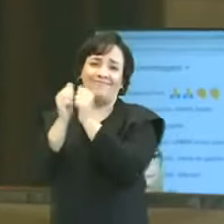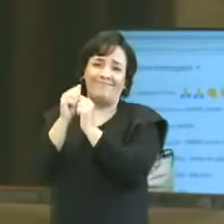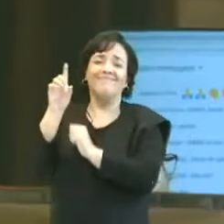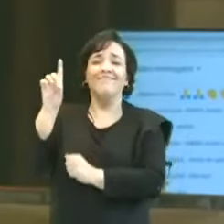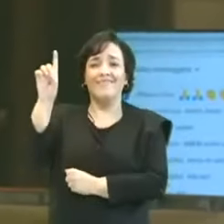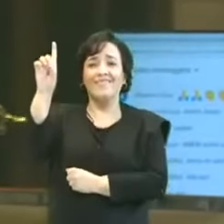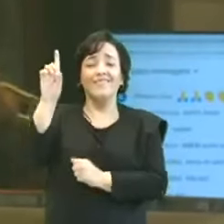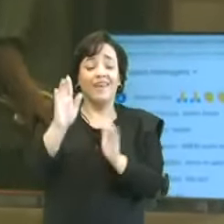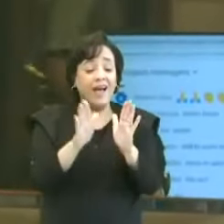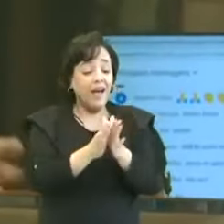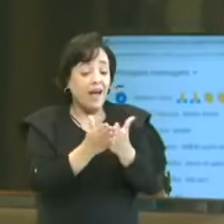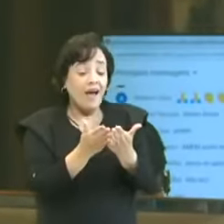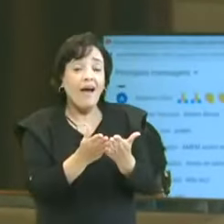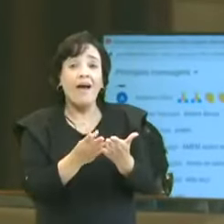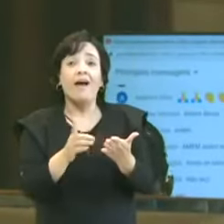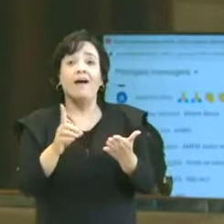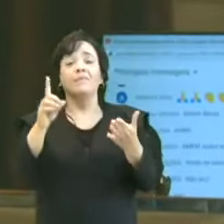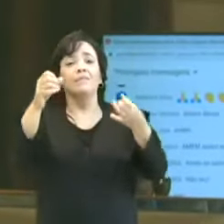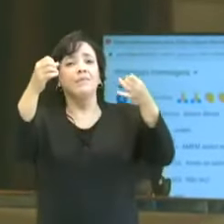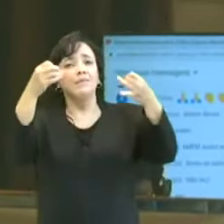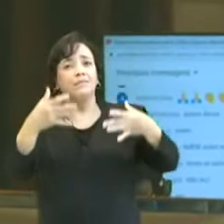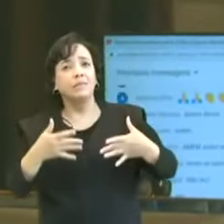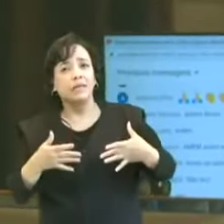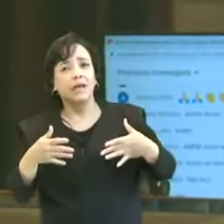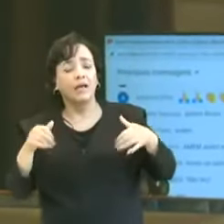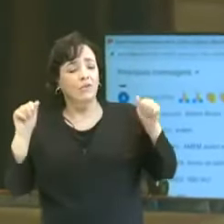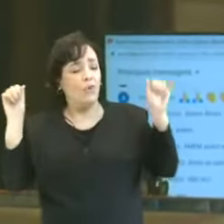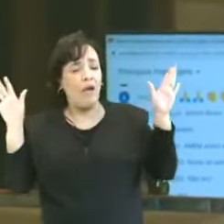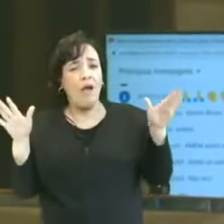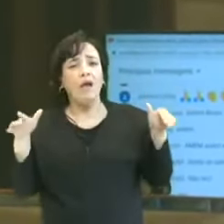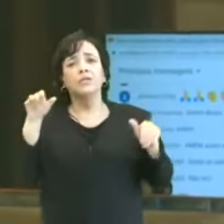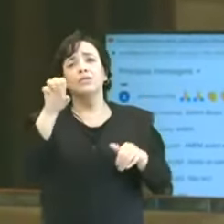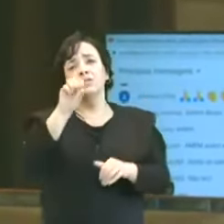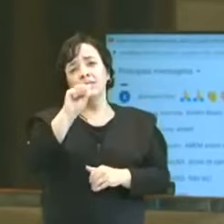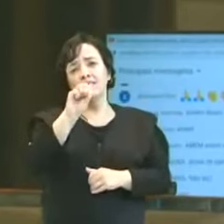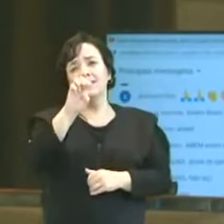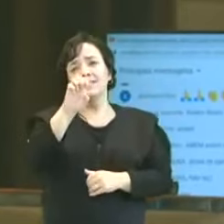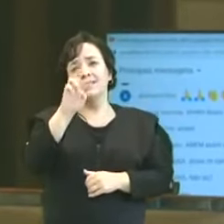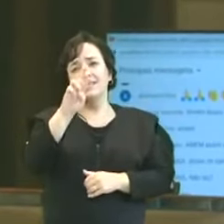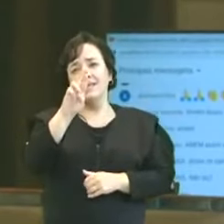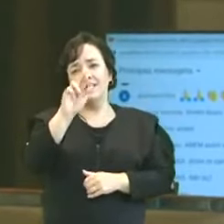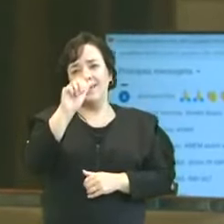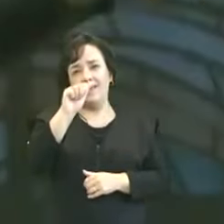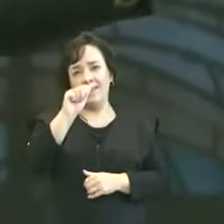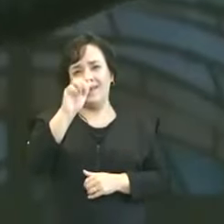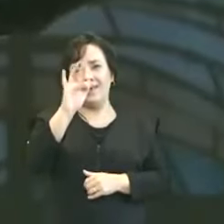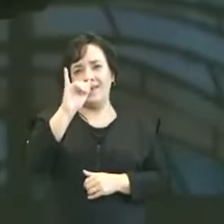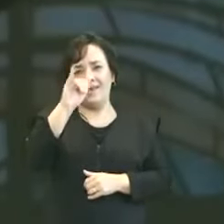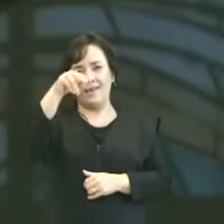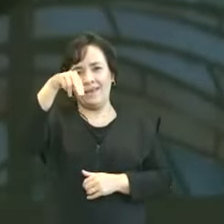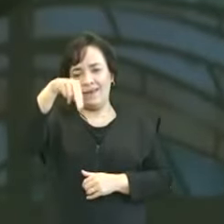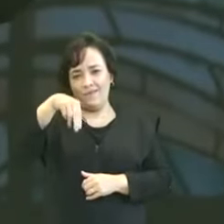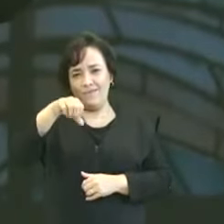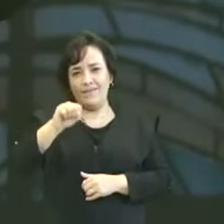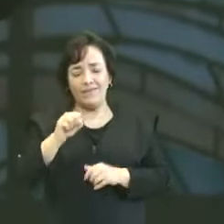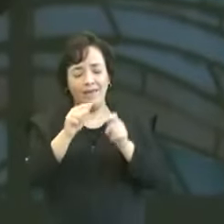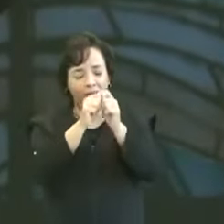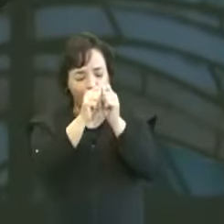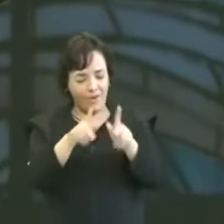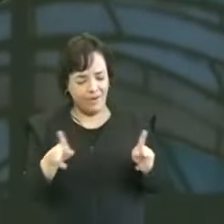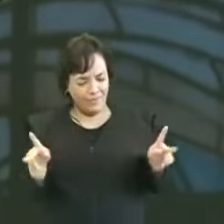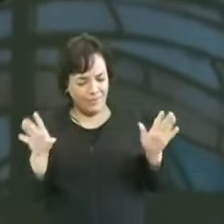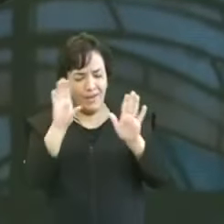A Bíblia nos fala dos serafins que em Apocalipse 4 eles têm olhos